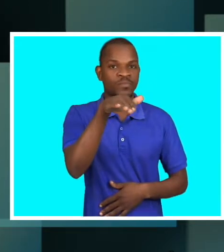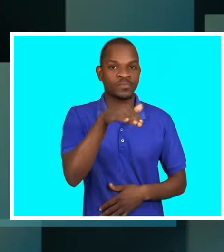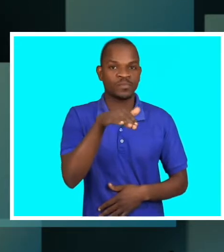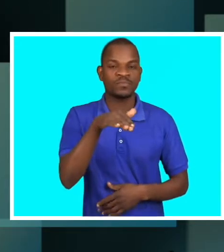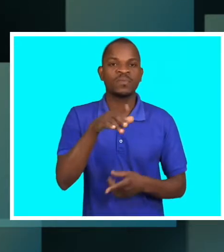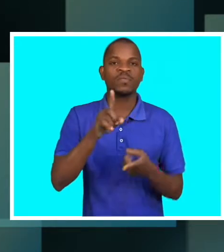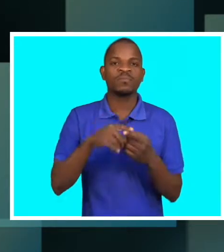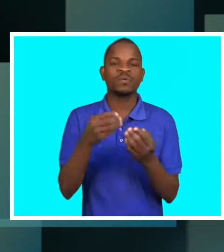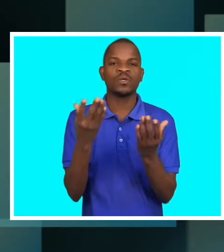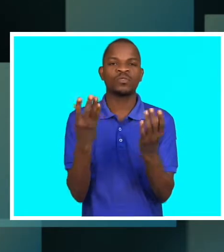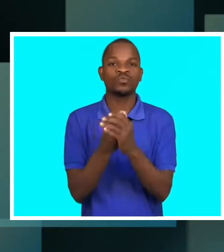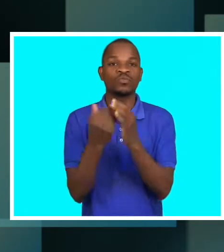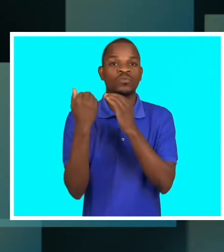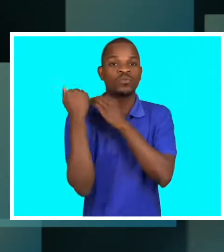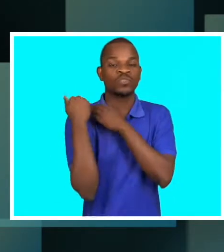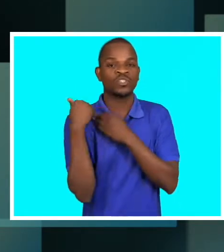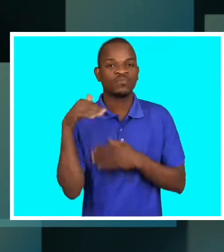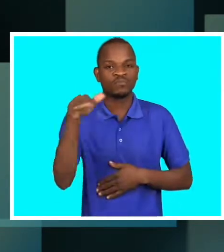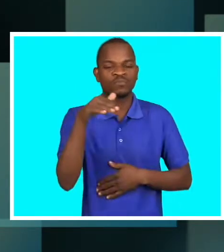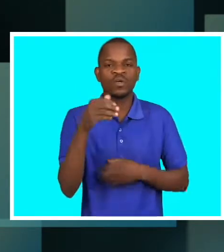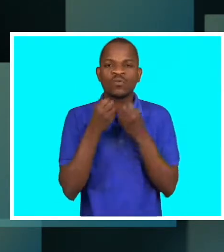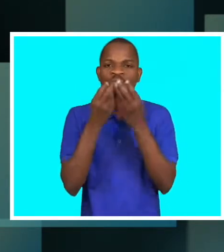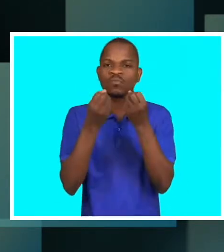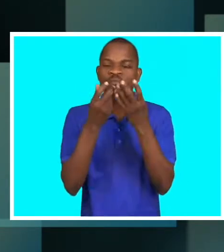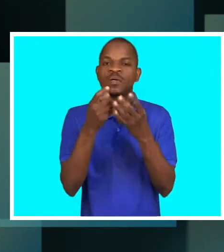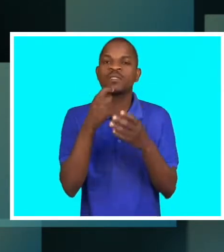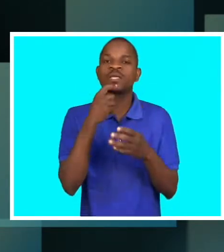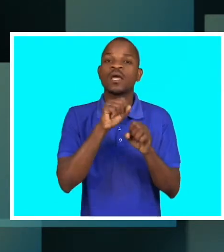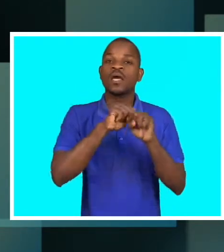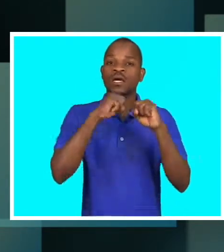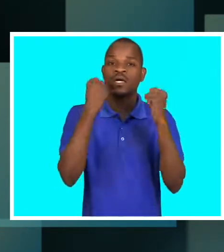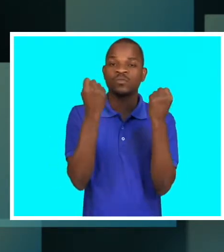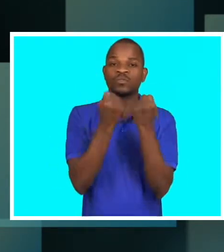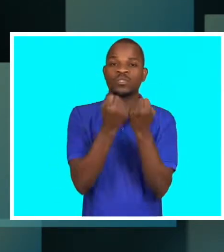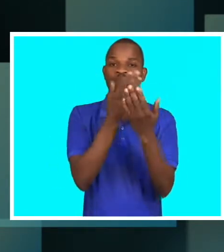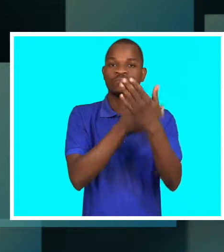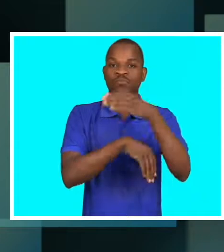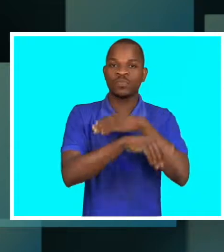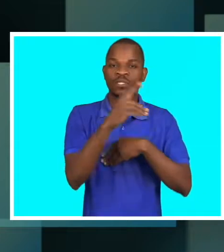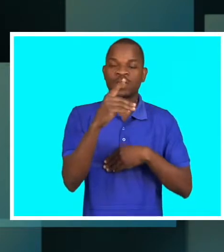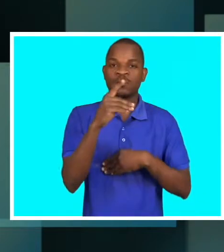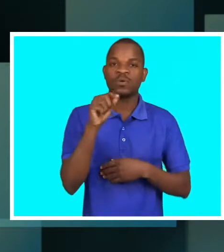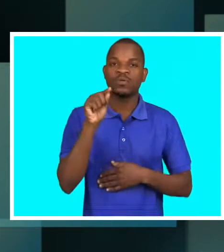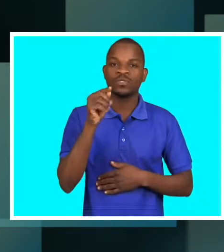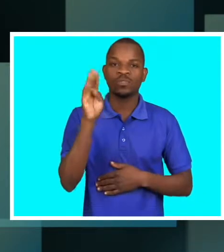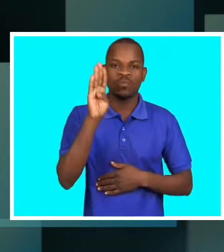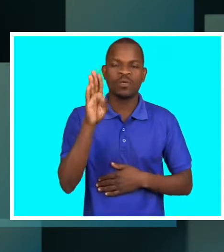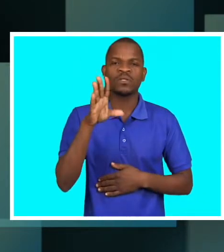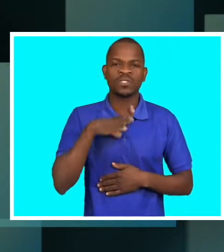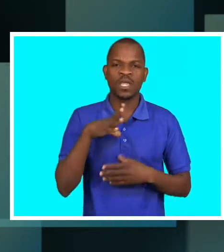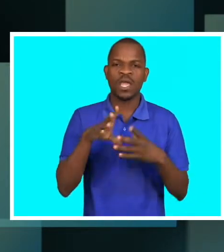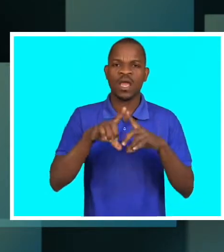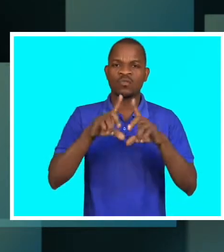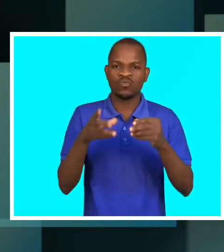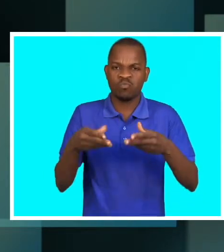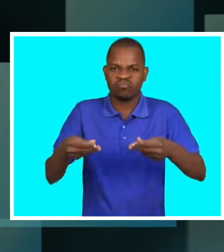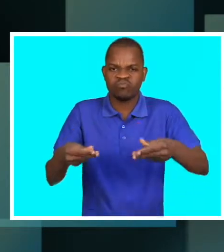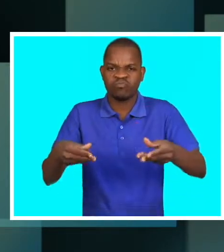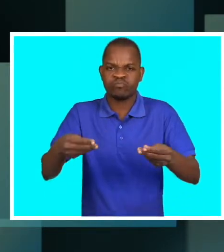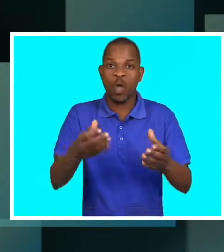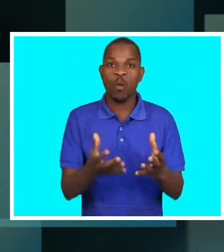bairros com os chefes de quarteirões a nos seguir na associação de Ademir de Boane temos um